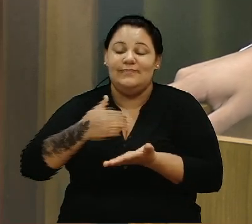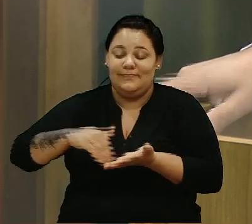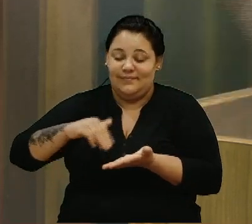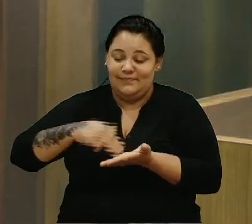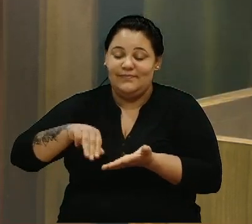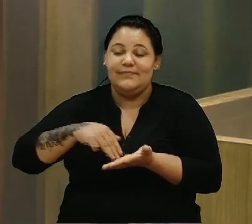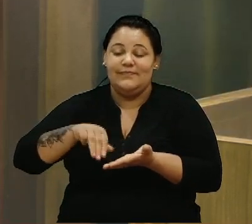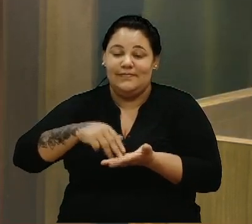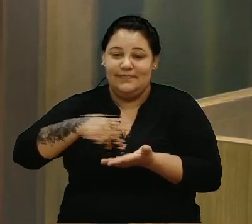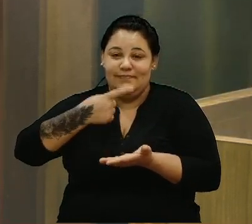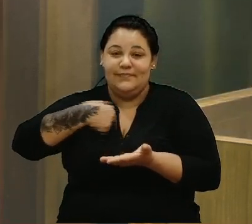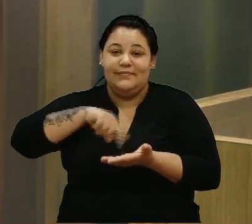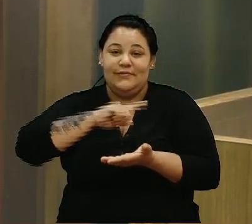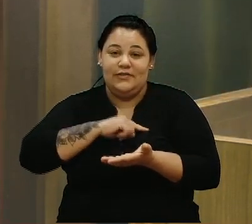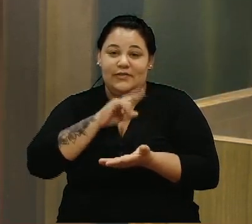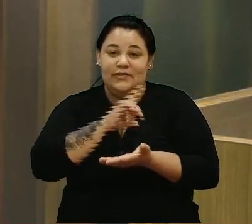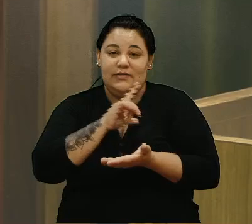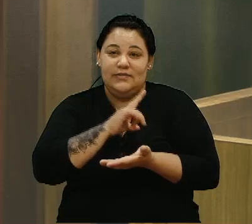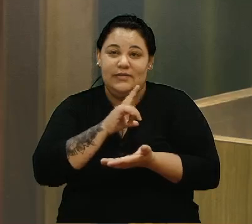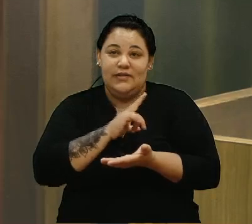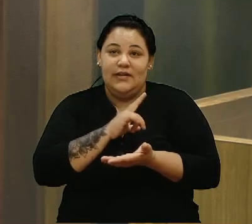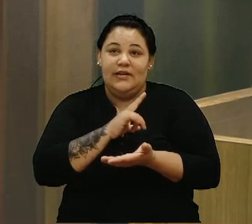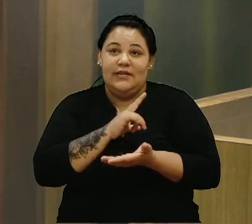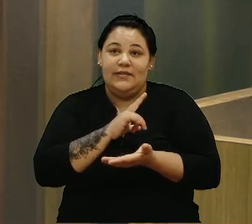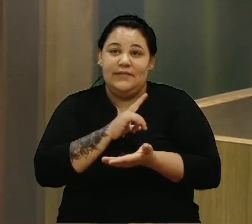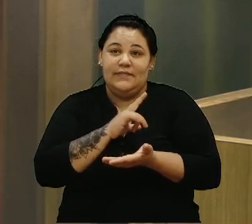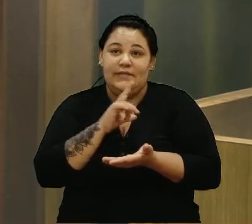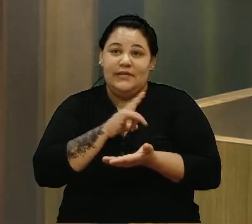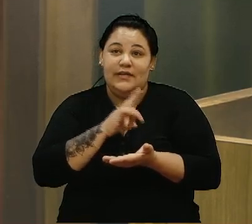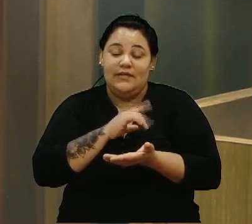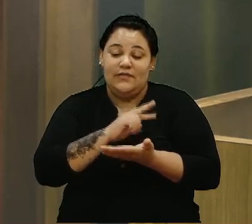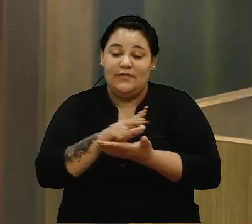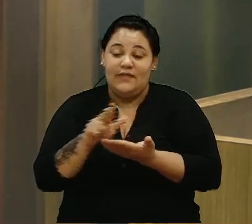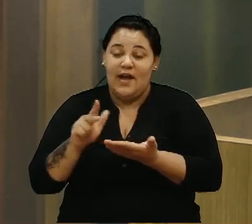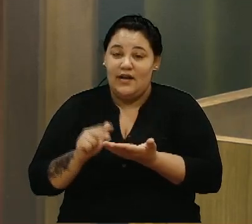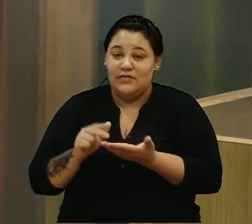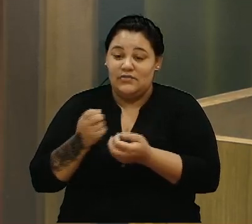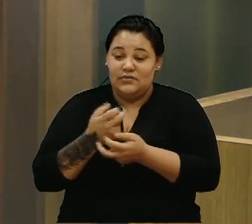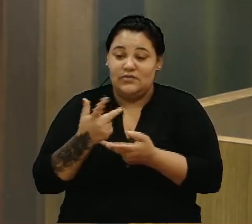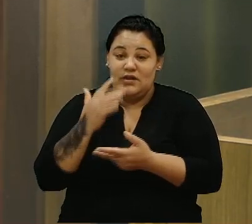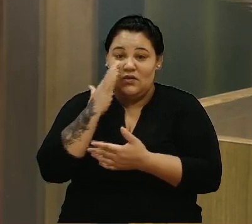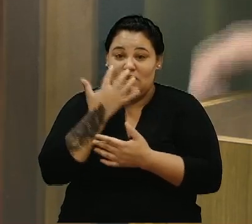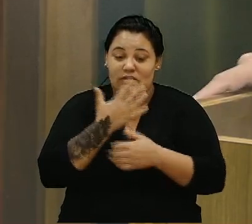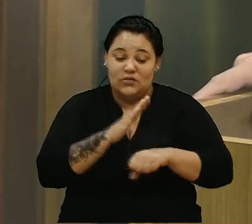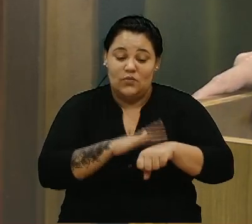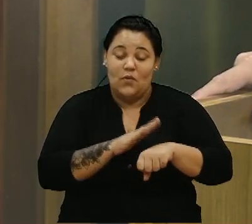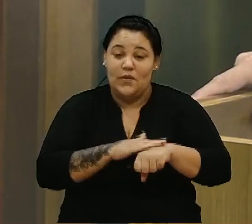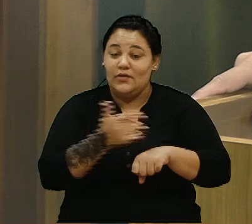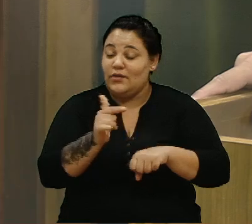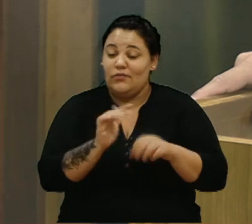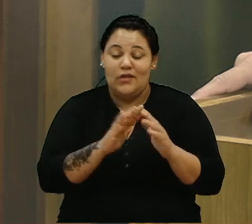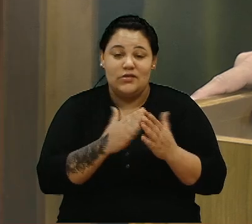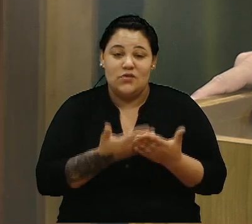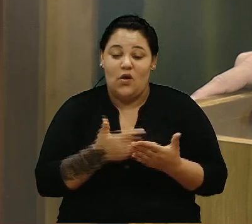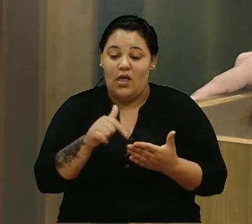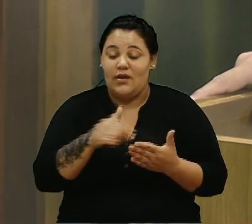eu ouso dizer, nós temos centenas de crianças nesse momento sem escola em